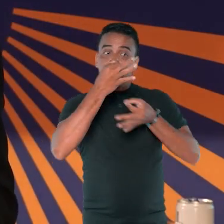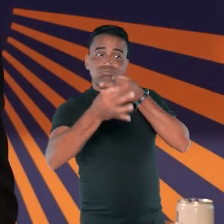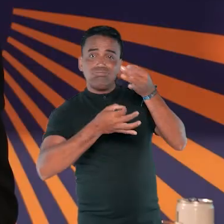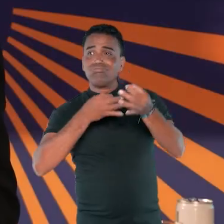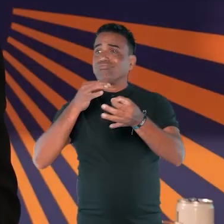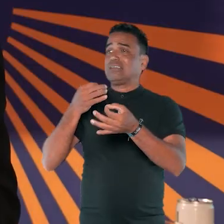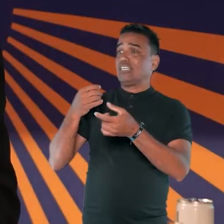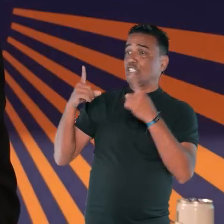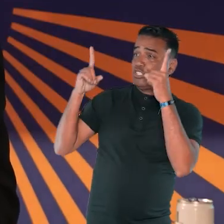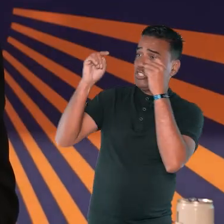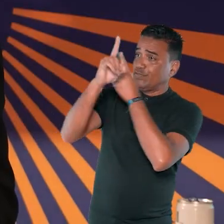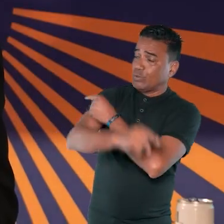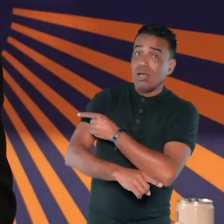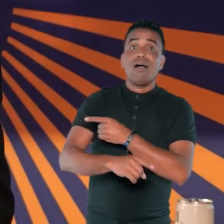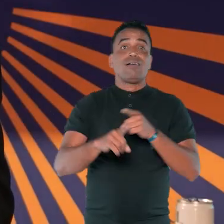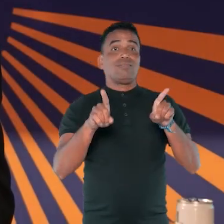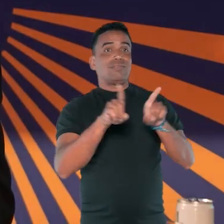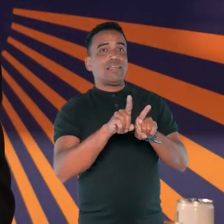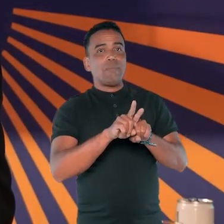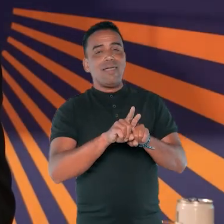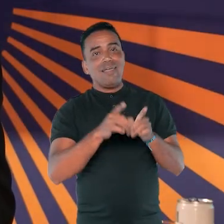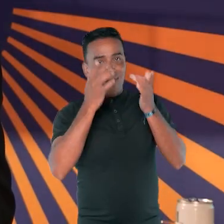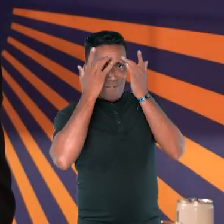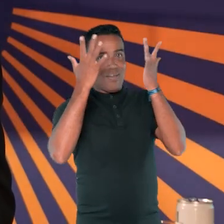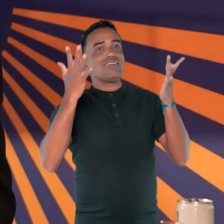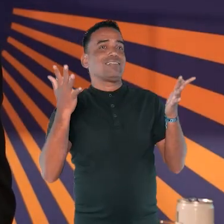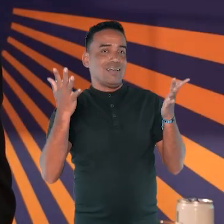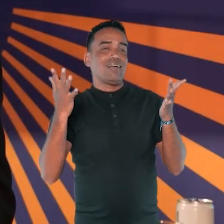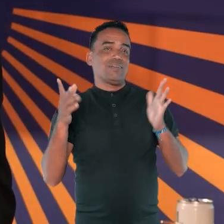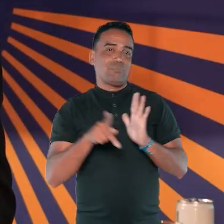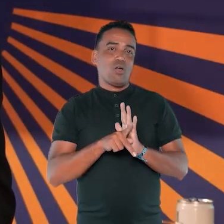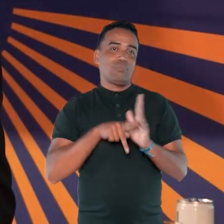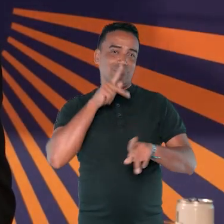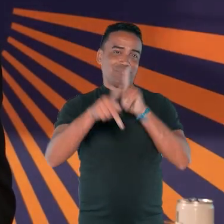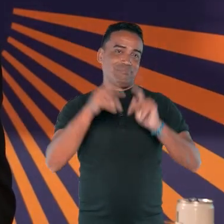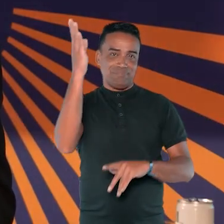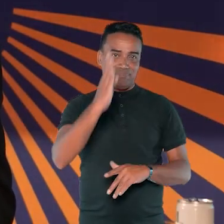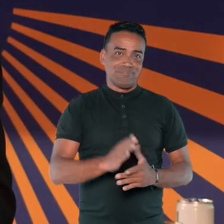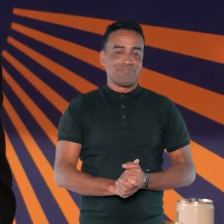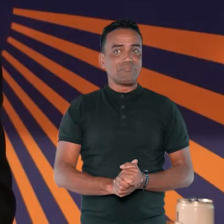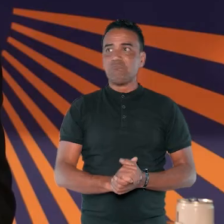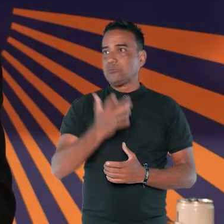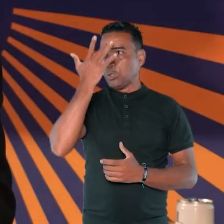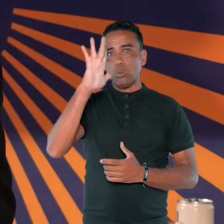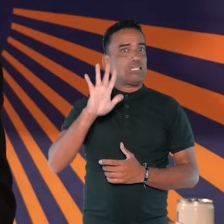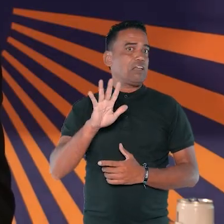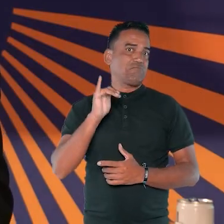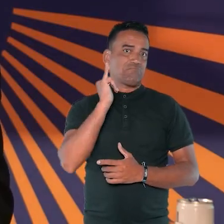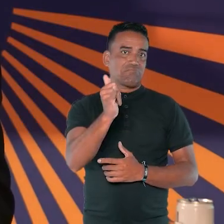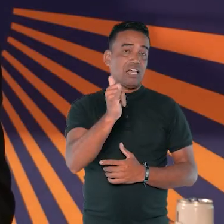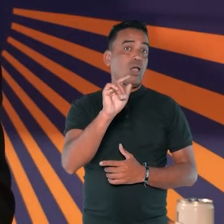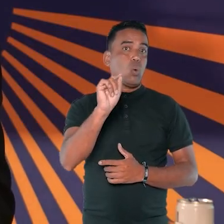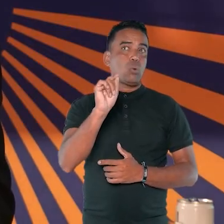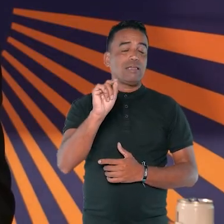das dificuldades e os lados das facilidades, por sermos brasileiras. Eu não sei te dizer em que tem